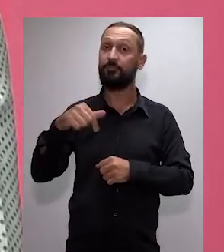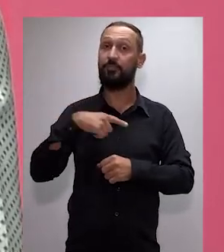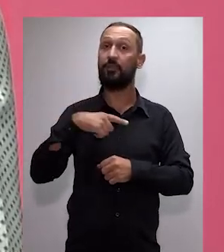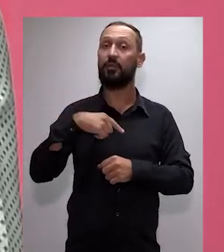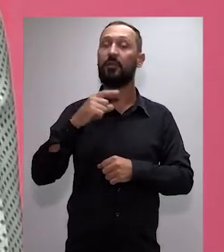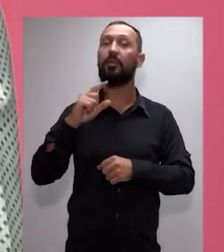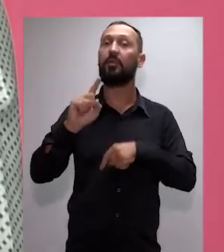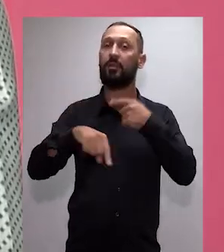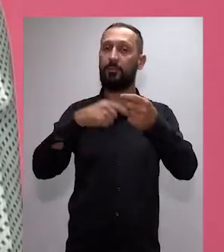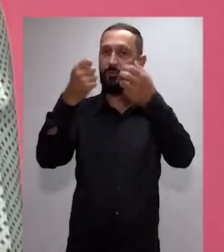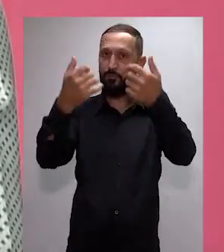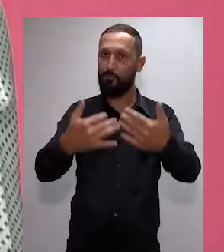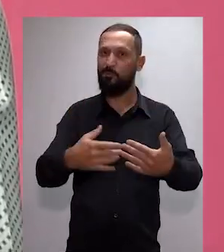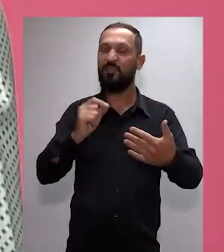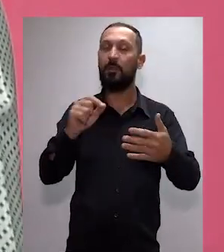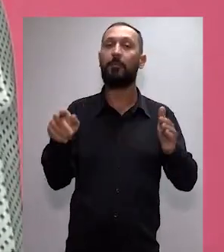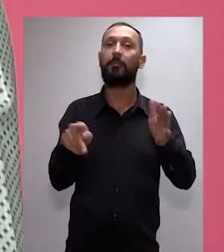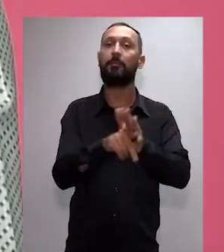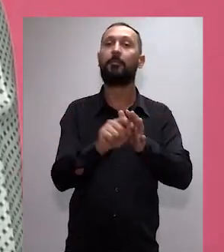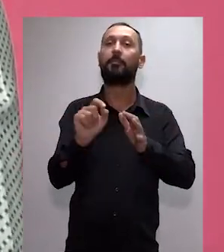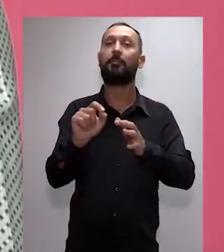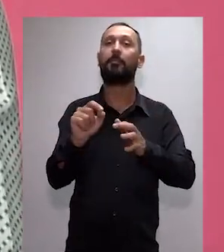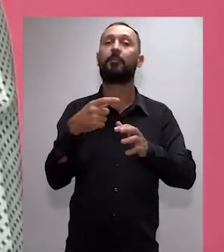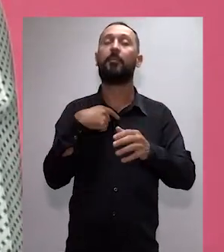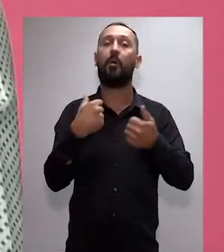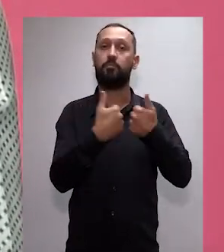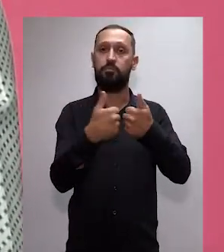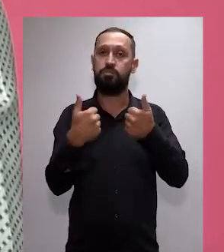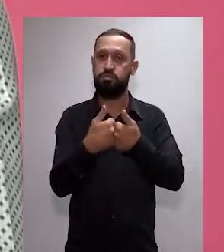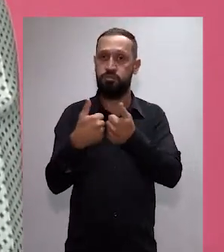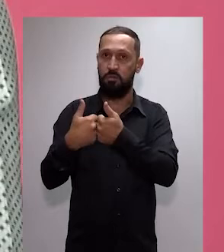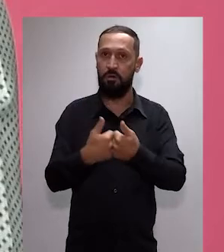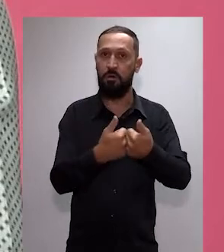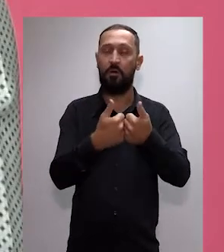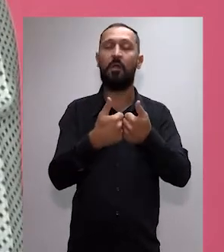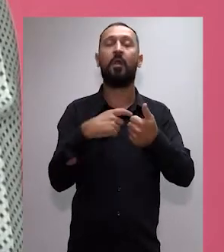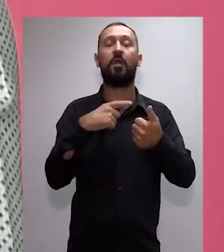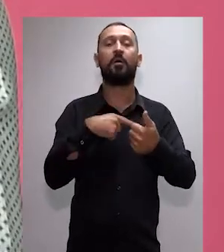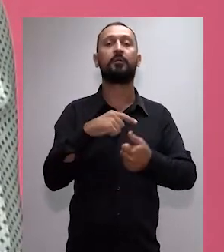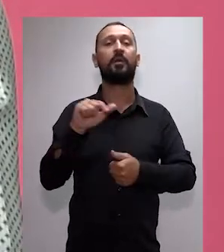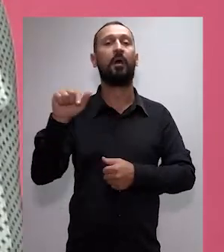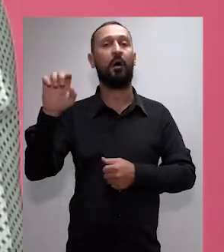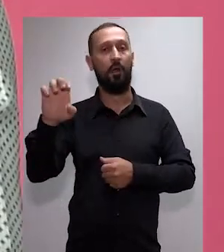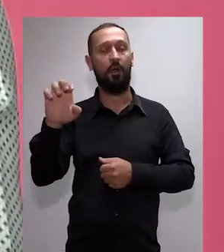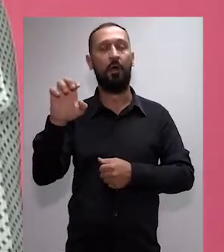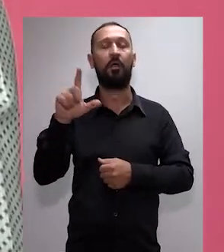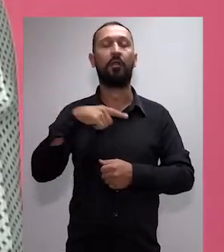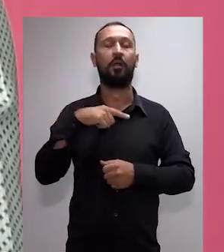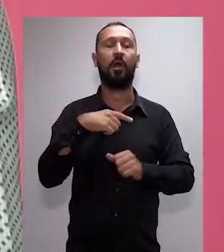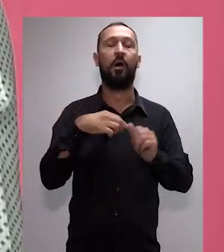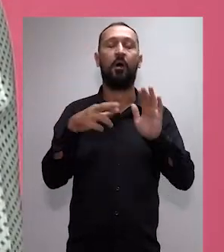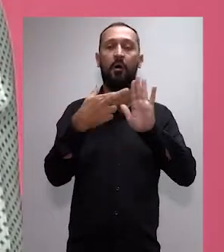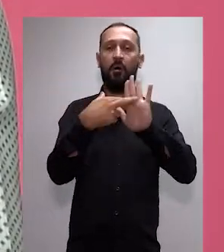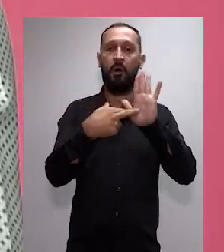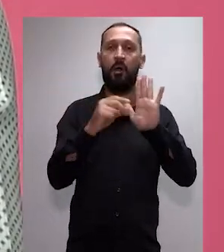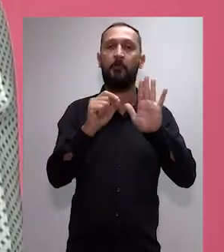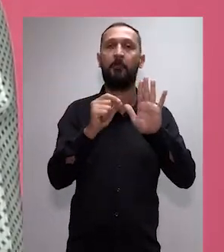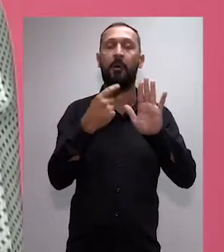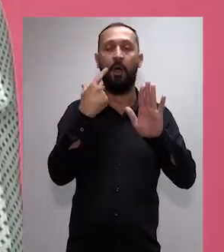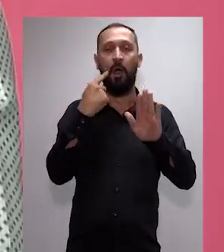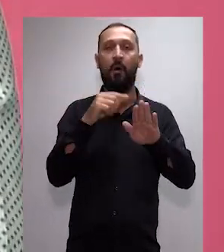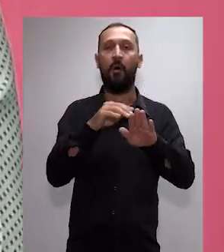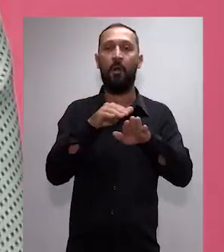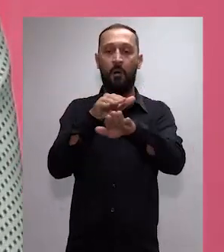também, que nós vamos falar que é para o transporte coletivo de passageiros, e também a categoria E, que segundo o código é para dirigir